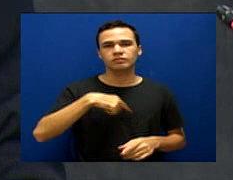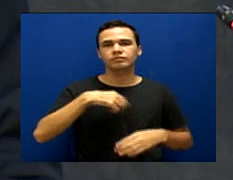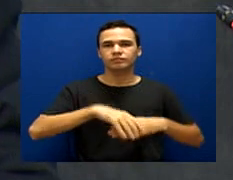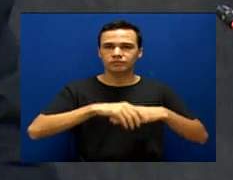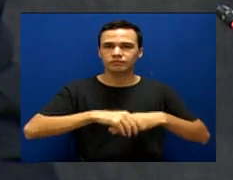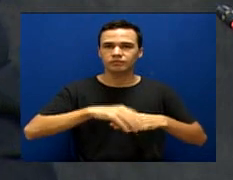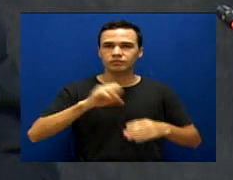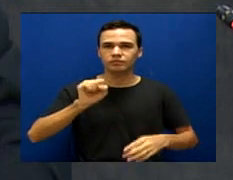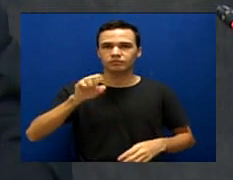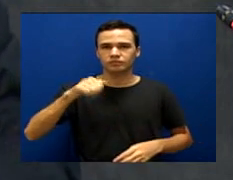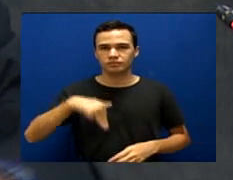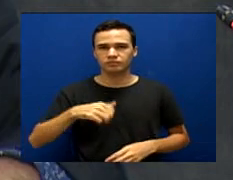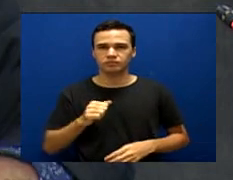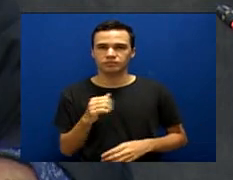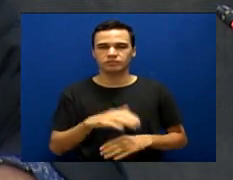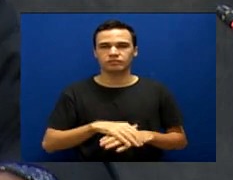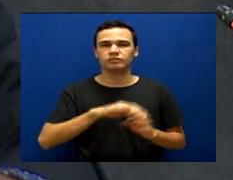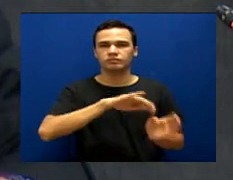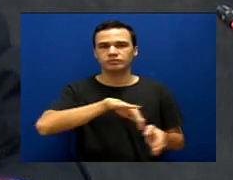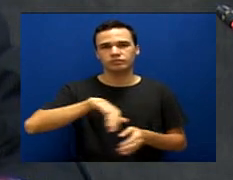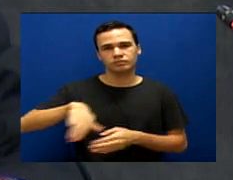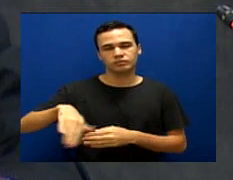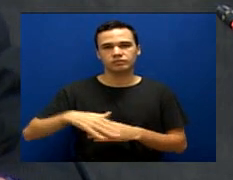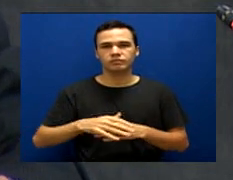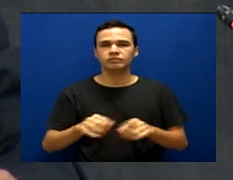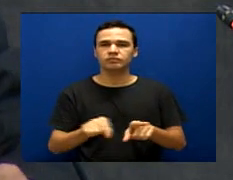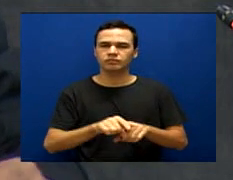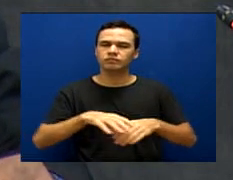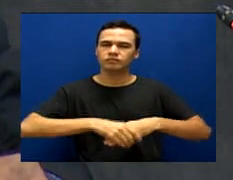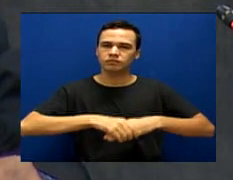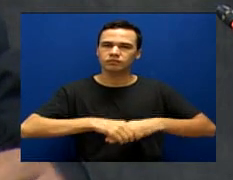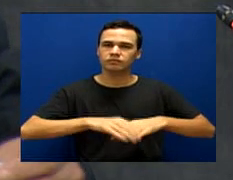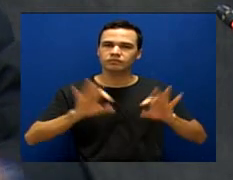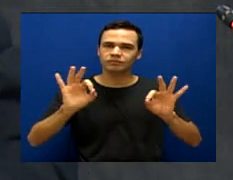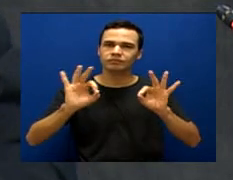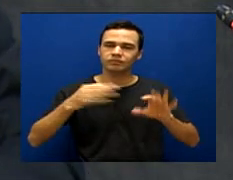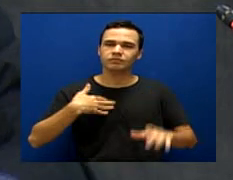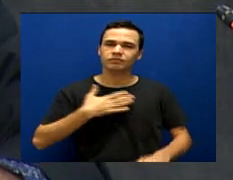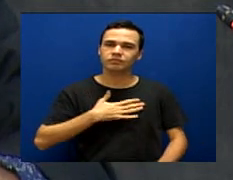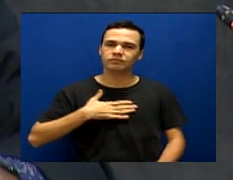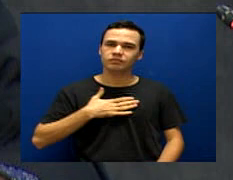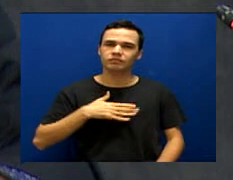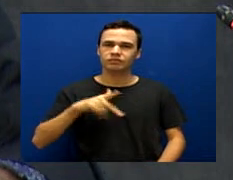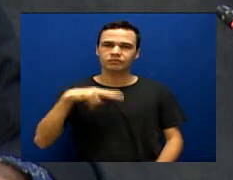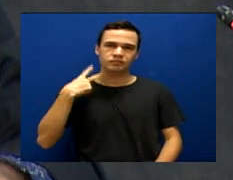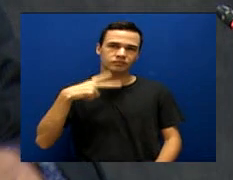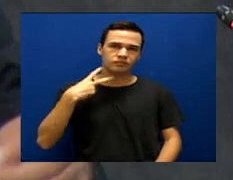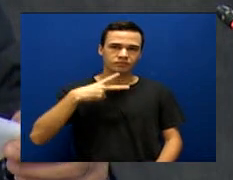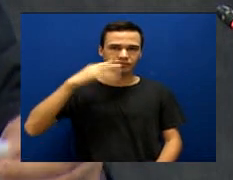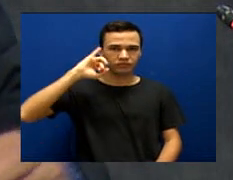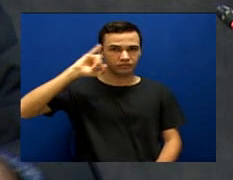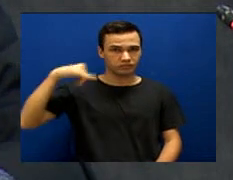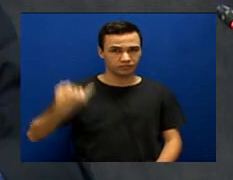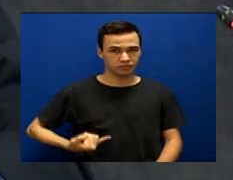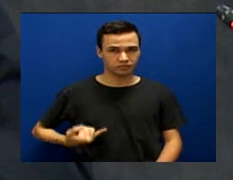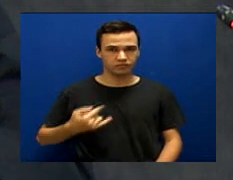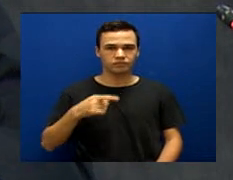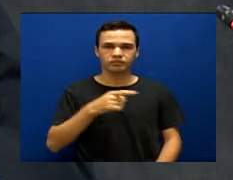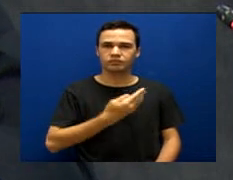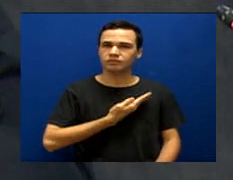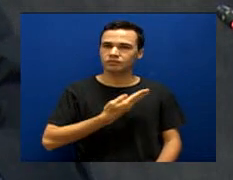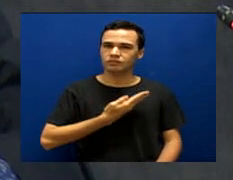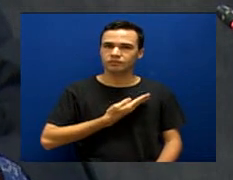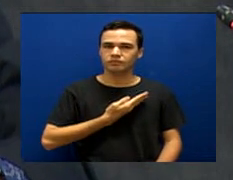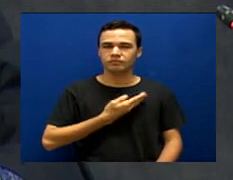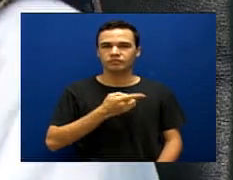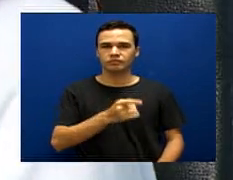SEMA, tá, Gessé? Queria cumprimentar de maneira também especial e carinhosa a vereadora Yara, companheira